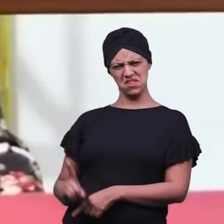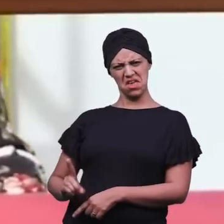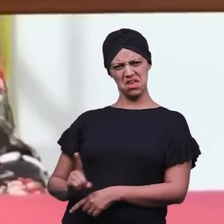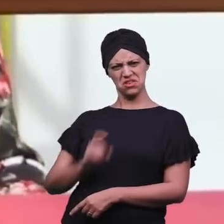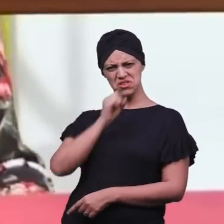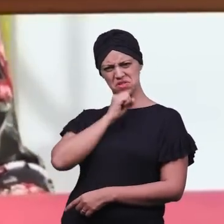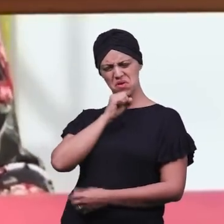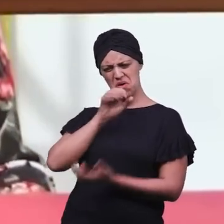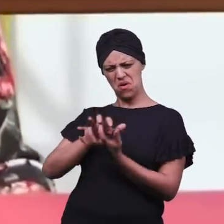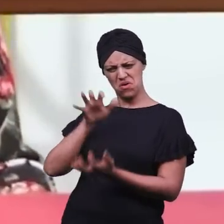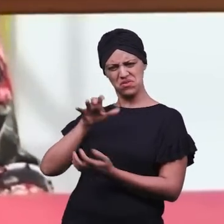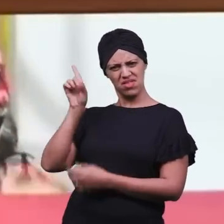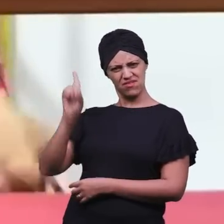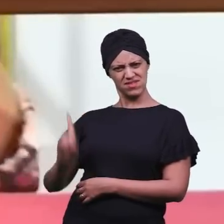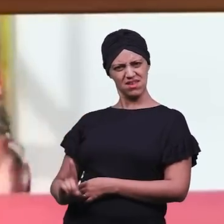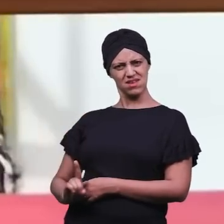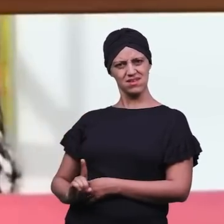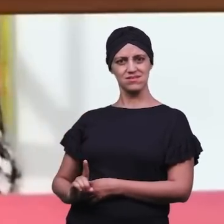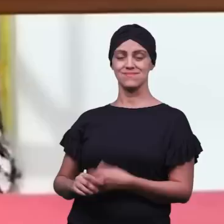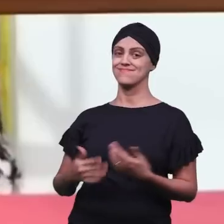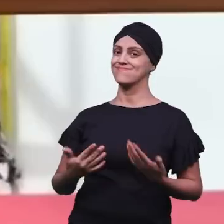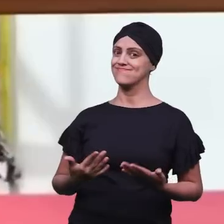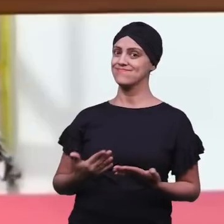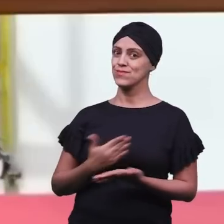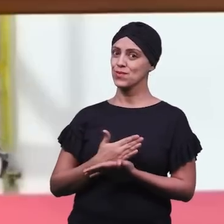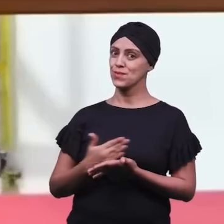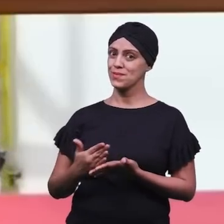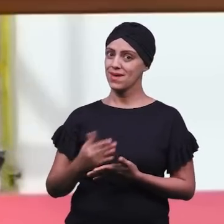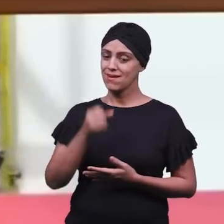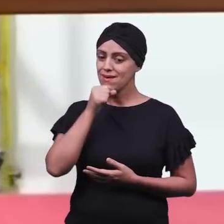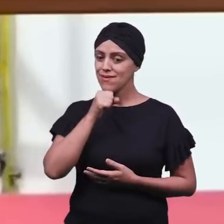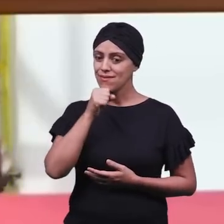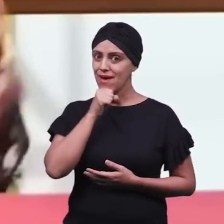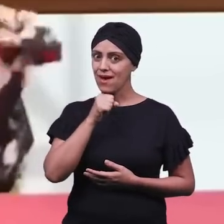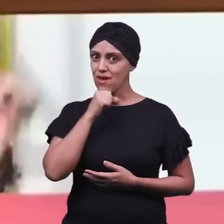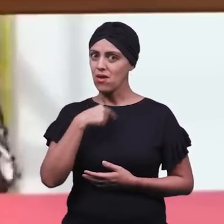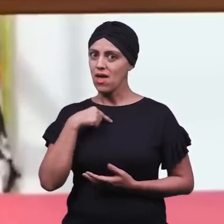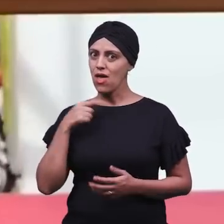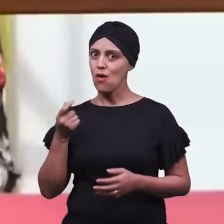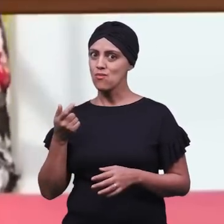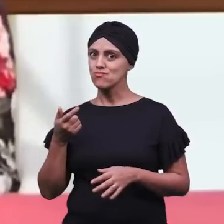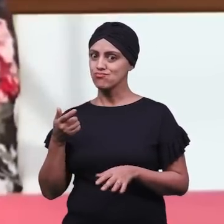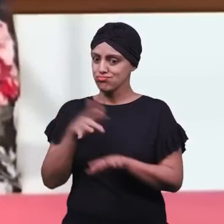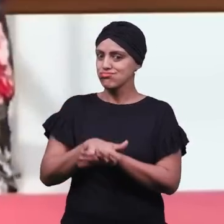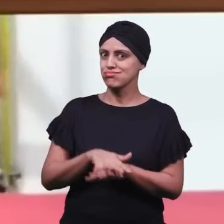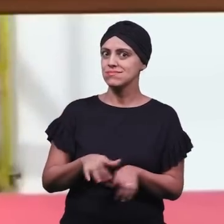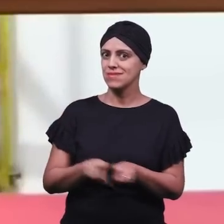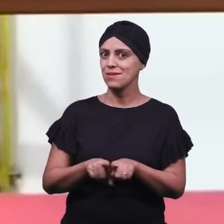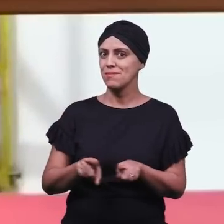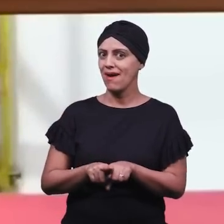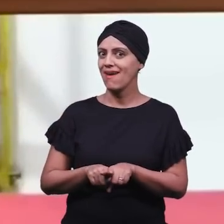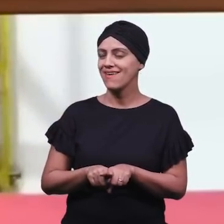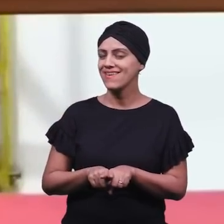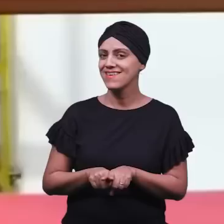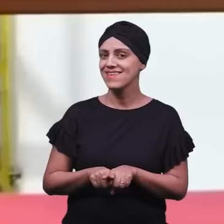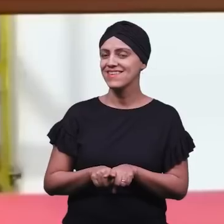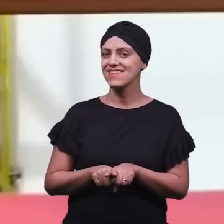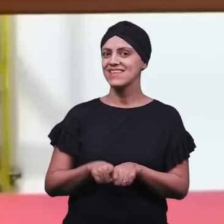alguma deficiência? Irmãos, quando nós já vamos chegando a uma certa idade, eu estou inclusa, tá? Nessa idade